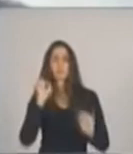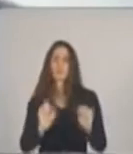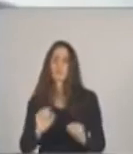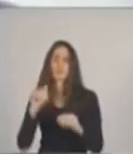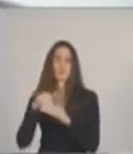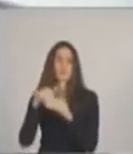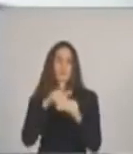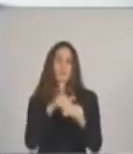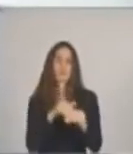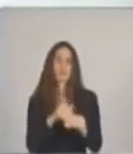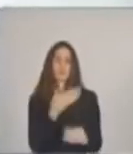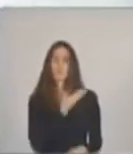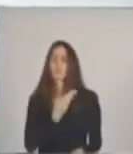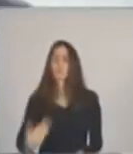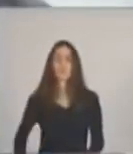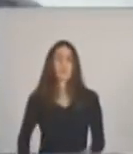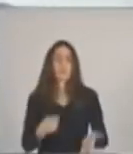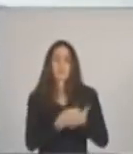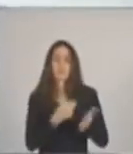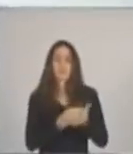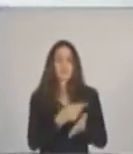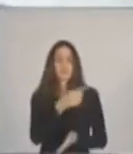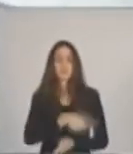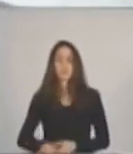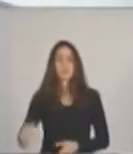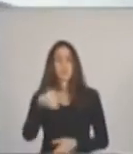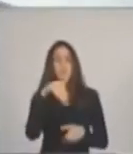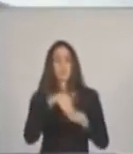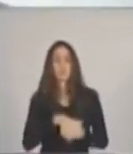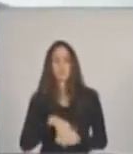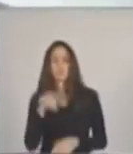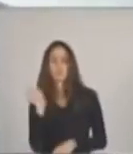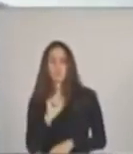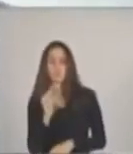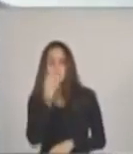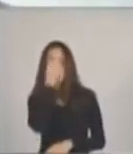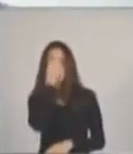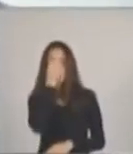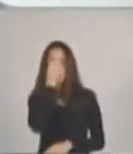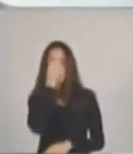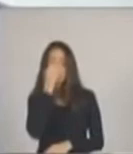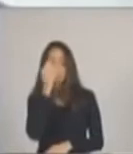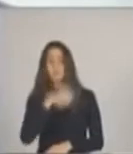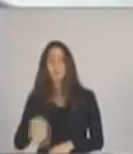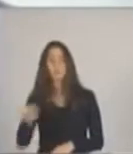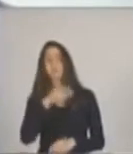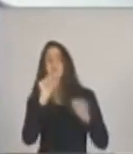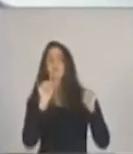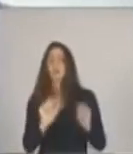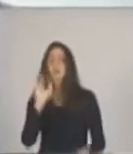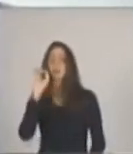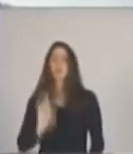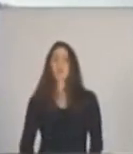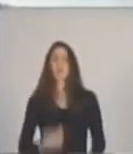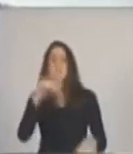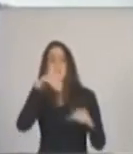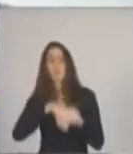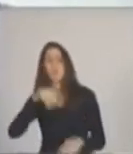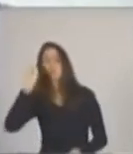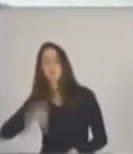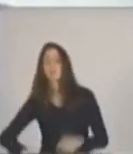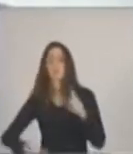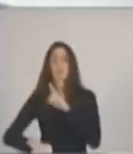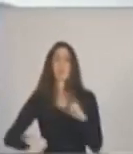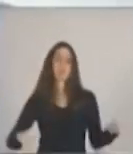governo não está exigindo que o deputado vote, não. Eu acho que em votação o deputado tem o direito de votar a favor